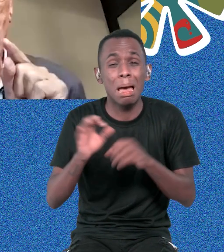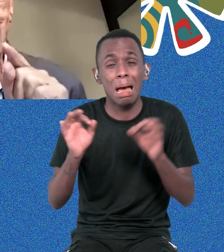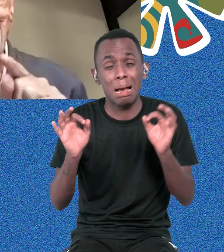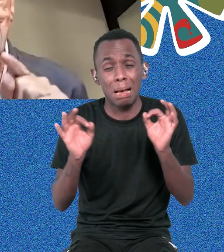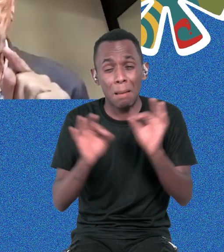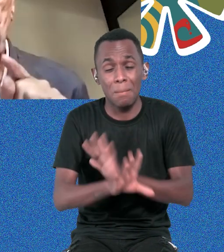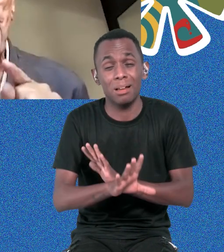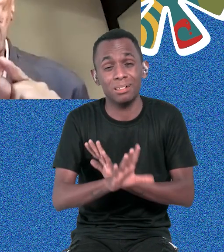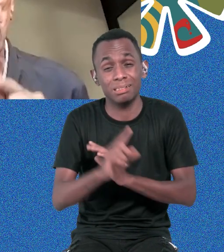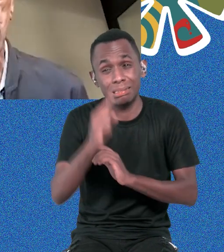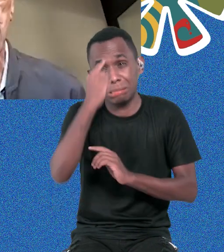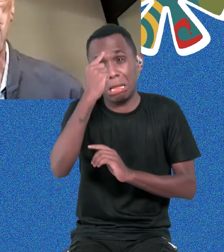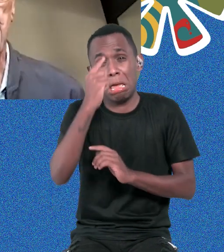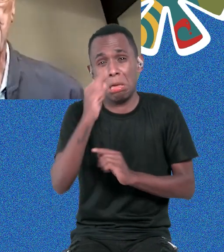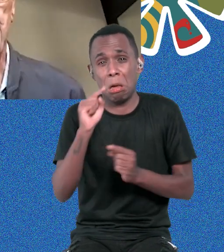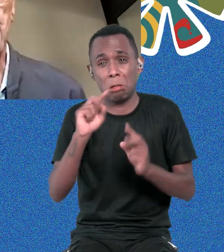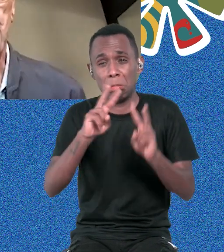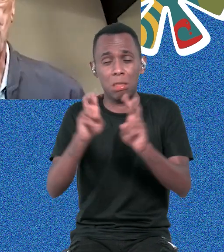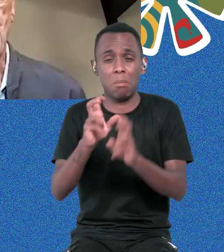acabando com a ideia de propriedade.